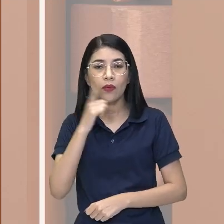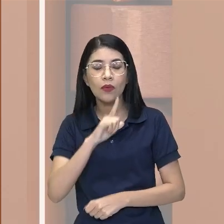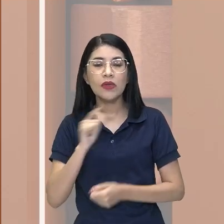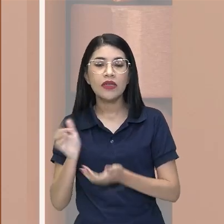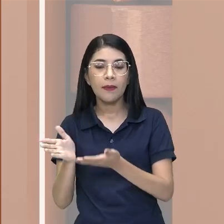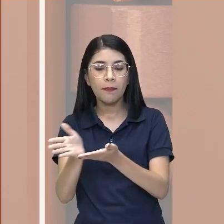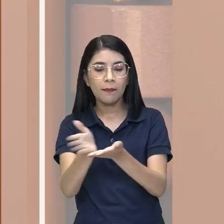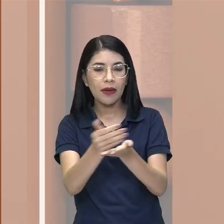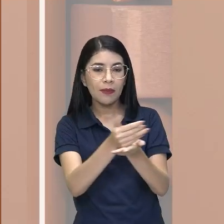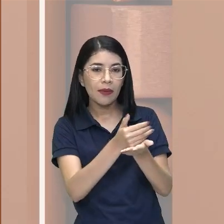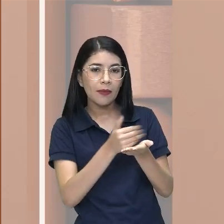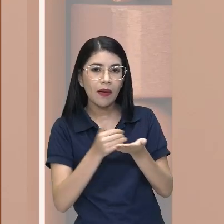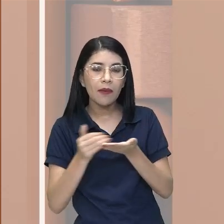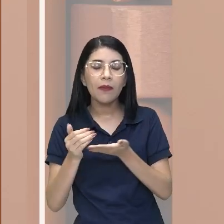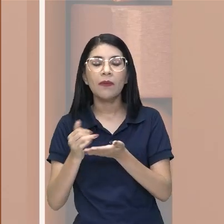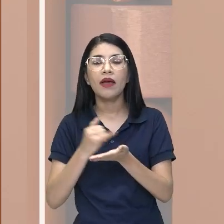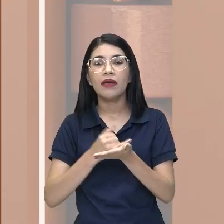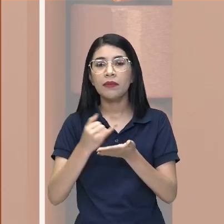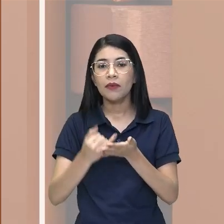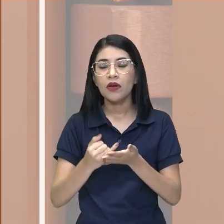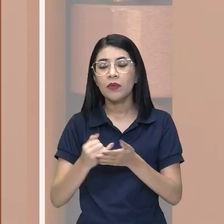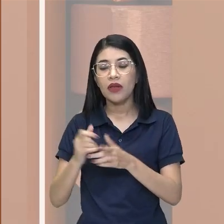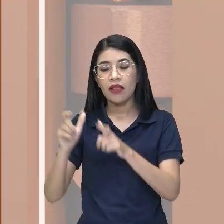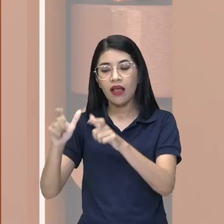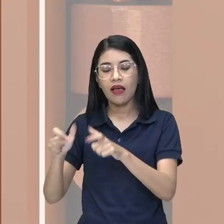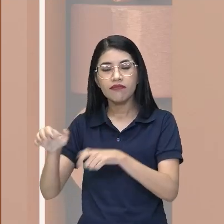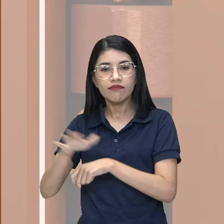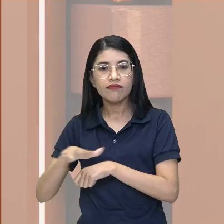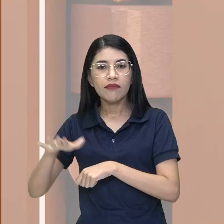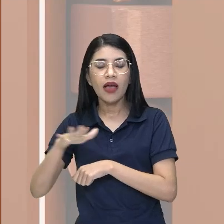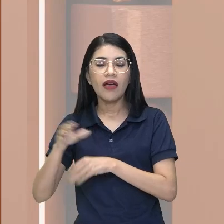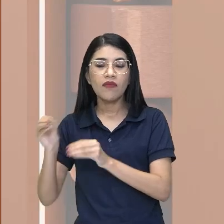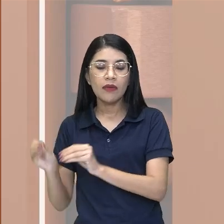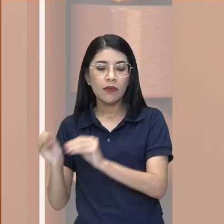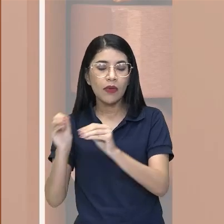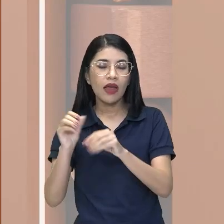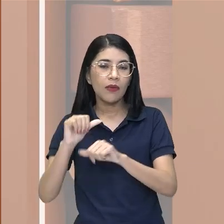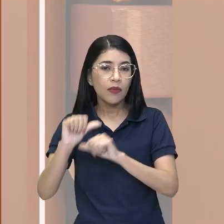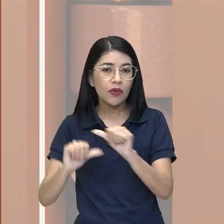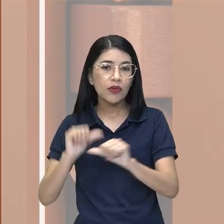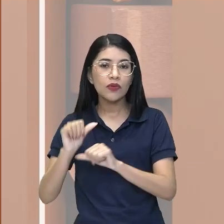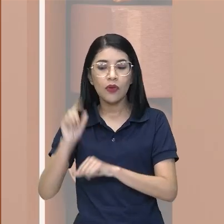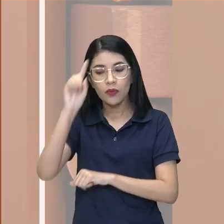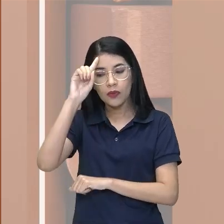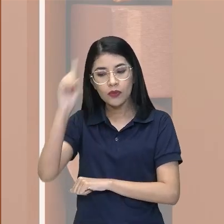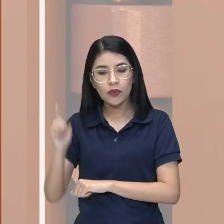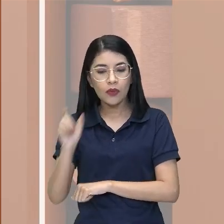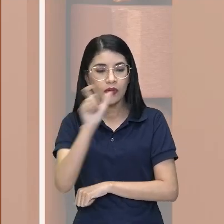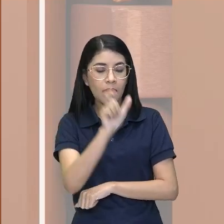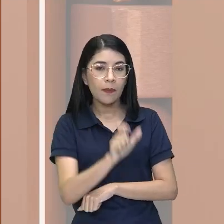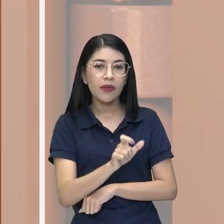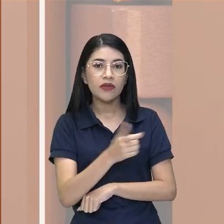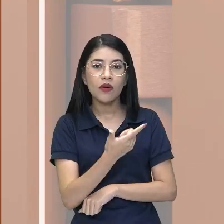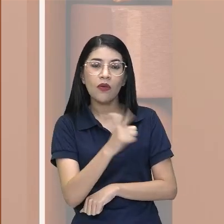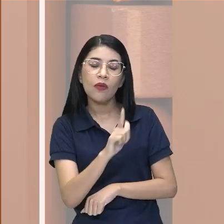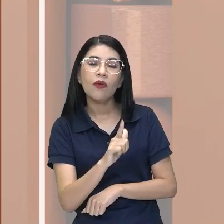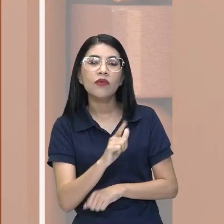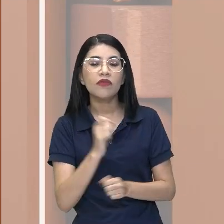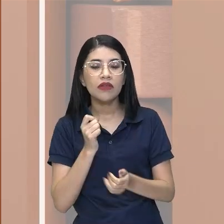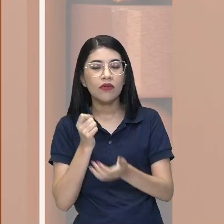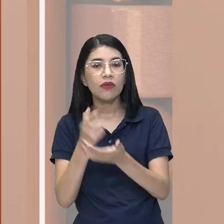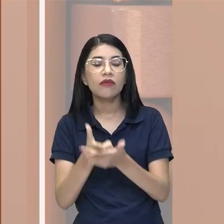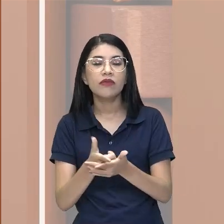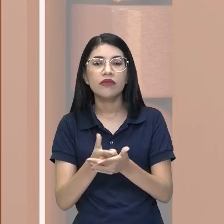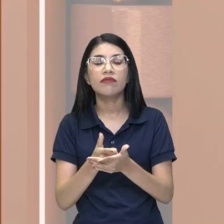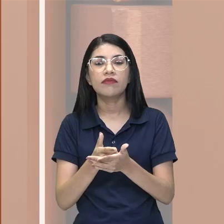uma propriedade passa de um proprietário para o outro, ou seja, de um dono para o outro, através ali da compra e